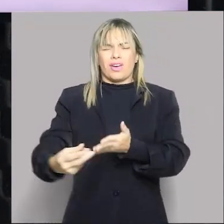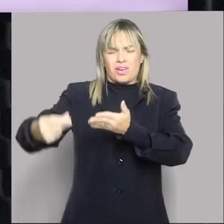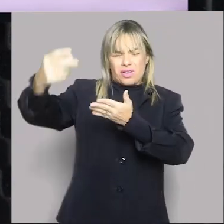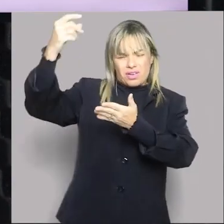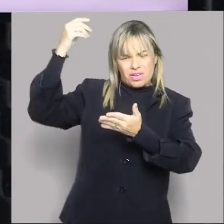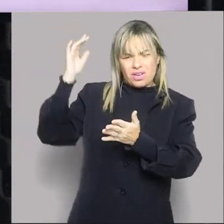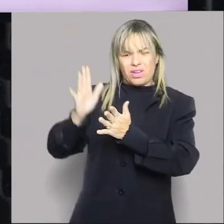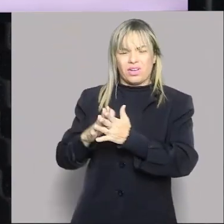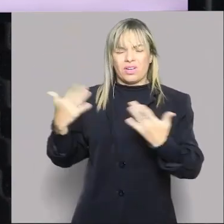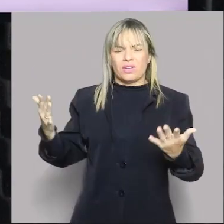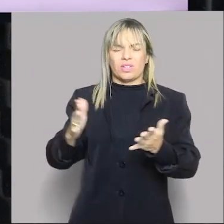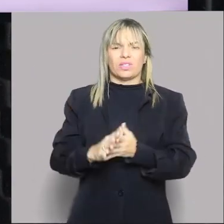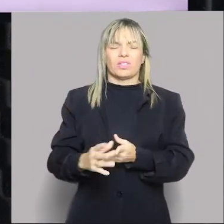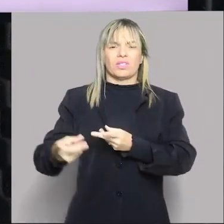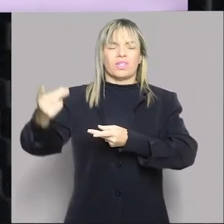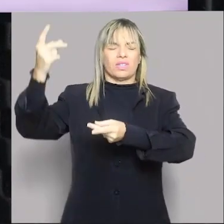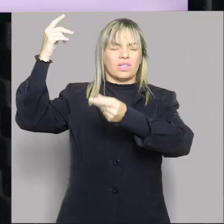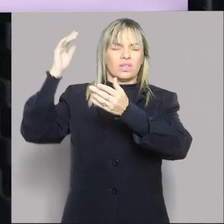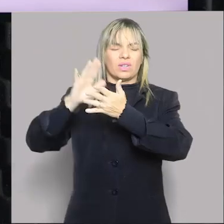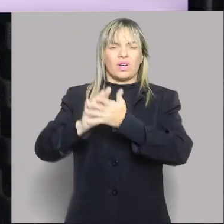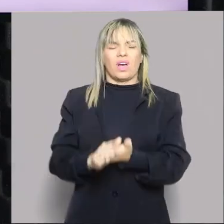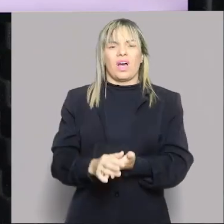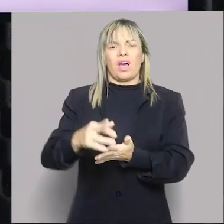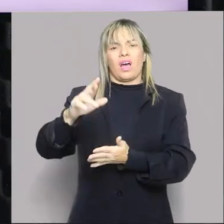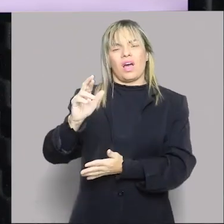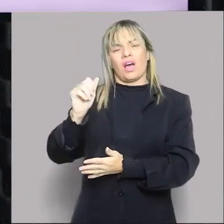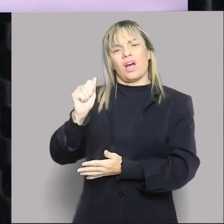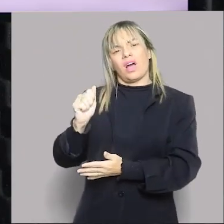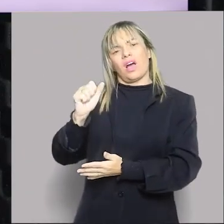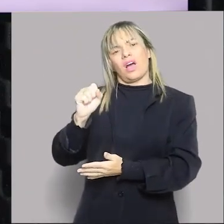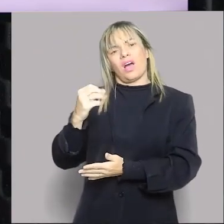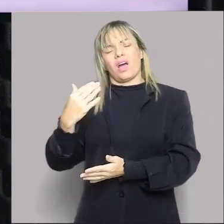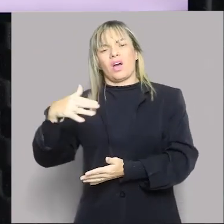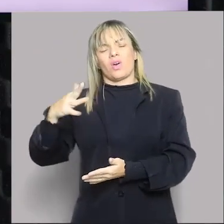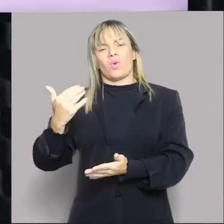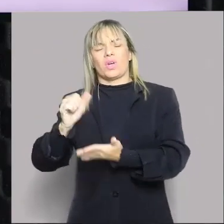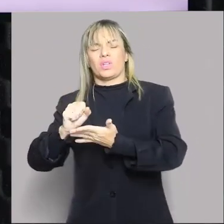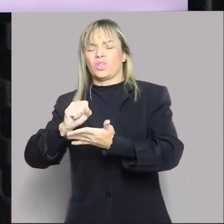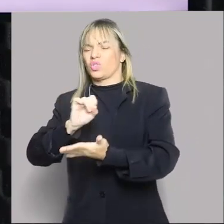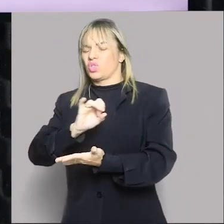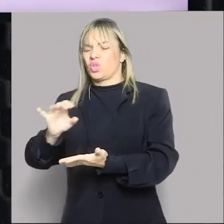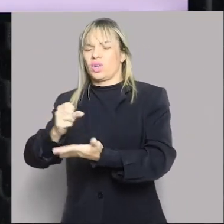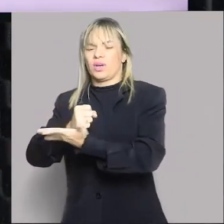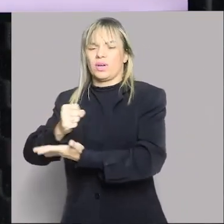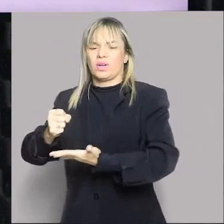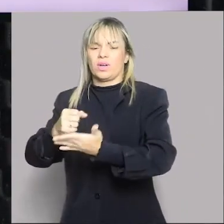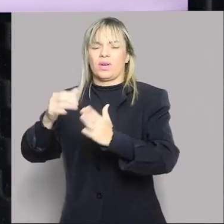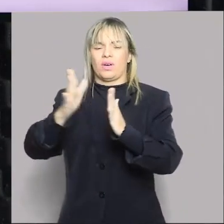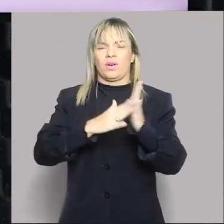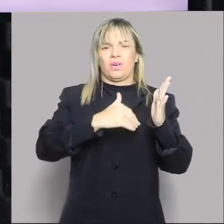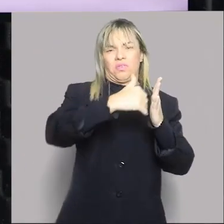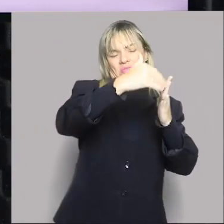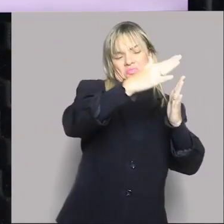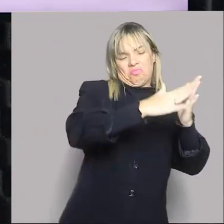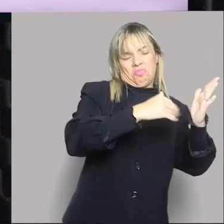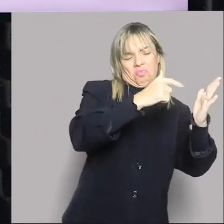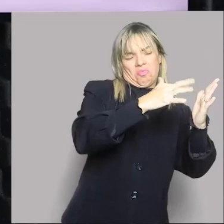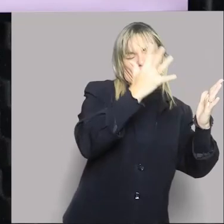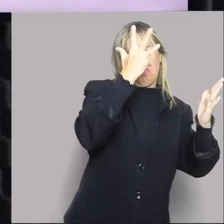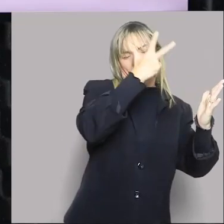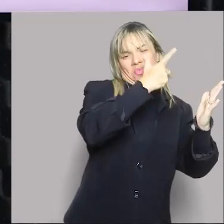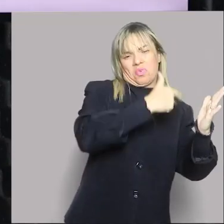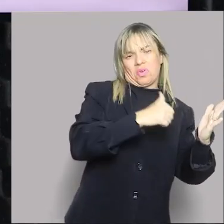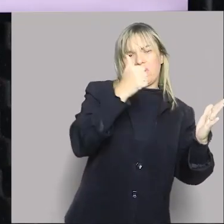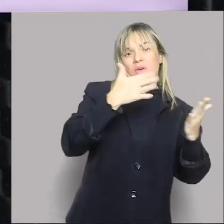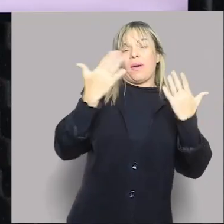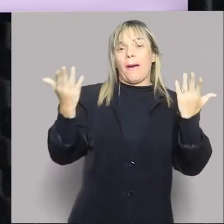clássicas, né, no neoclassicismo, o desenho não passava de um rascunho, o desenho era a base para o que ia ser a pintura. E aí a pintura era mais sofisticada, só que na hora que